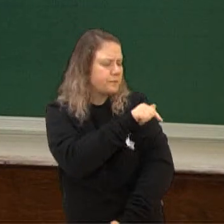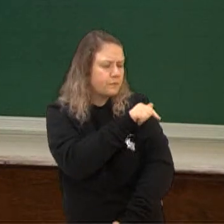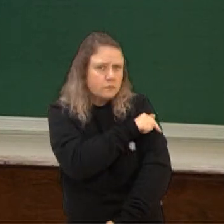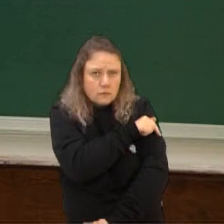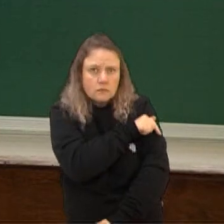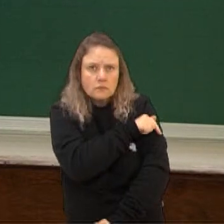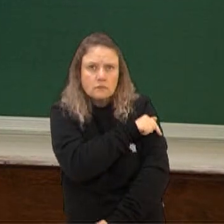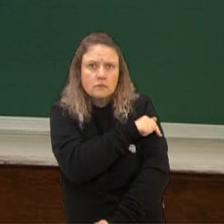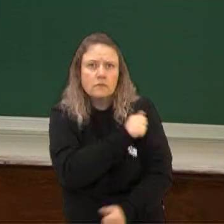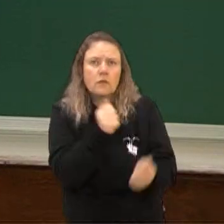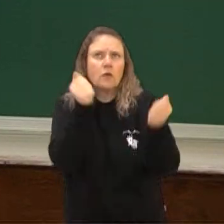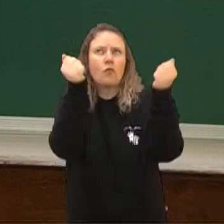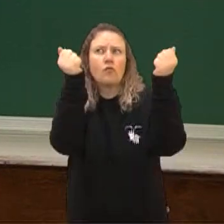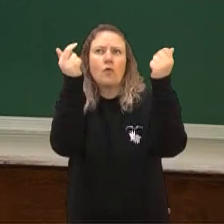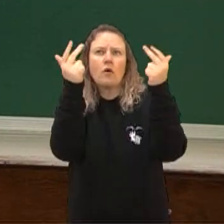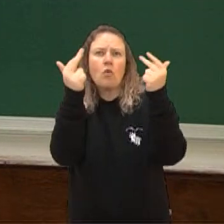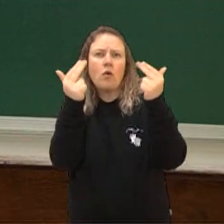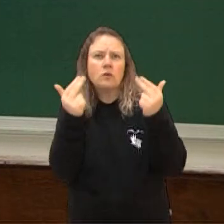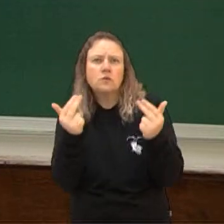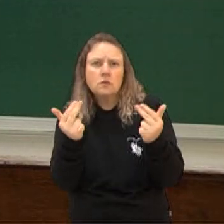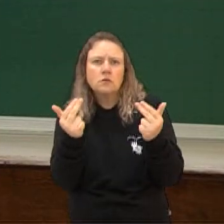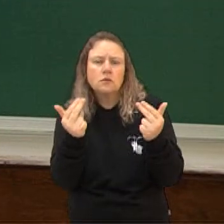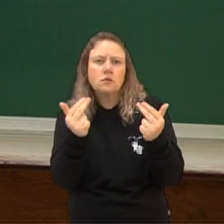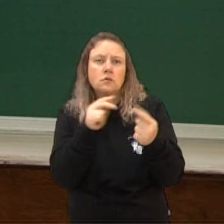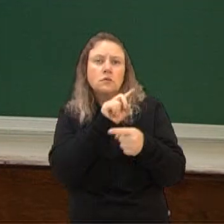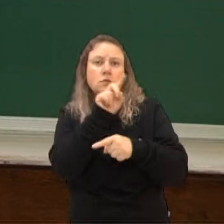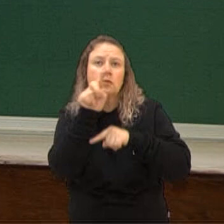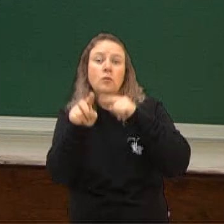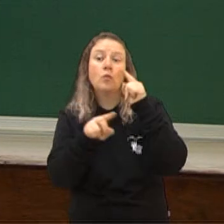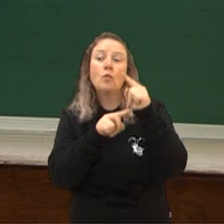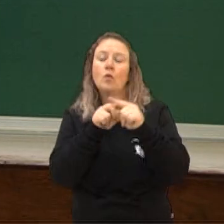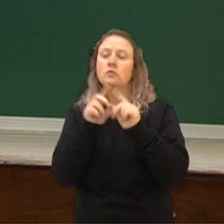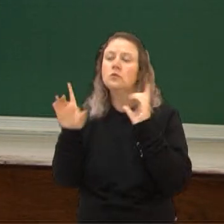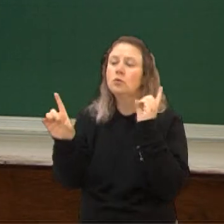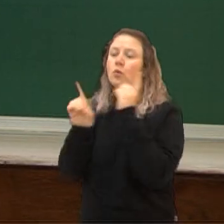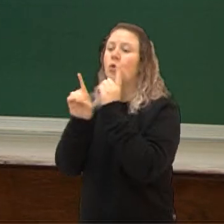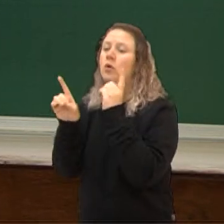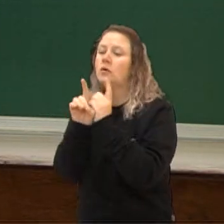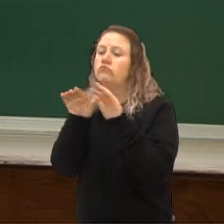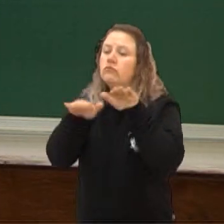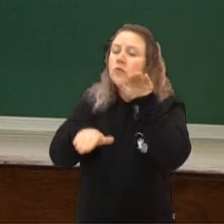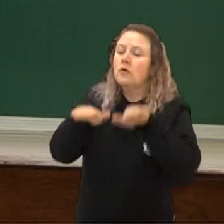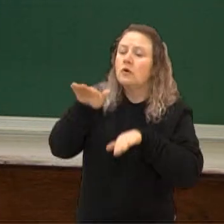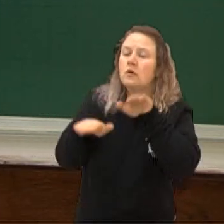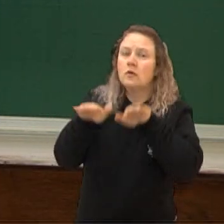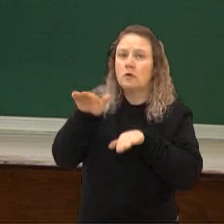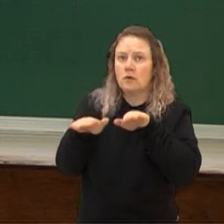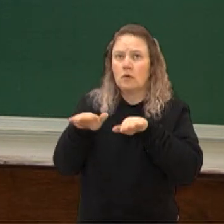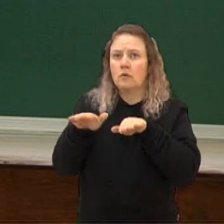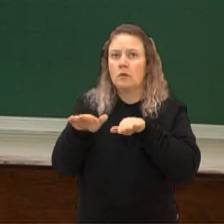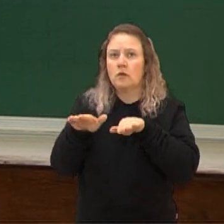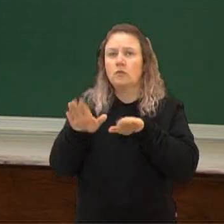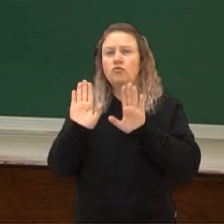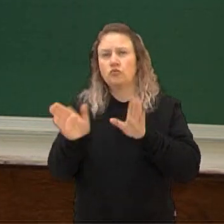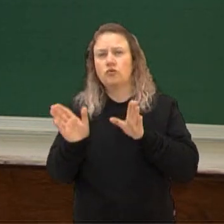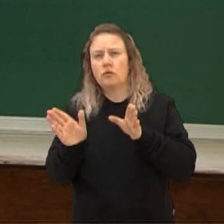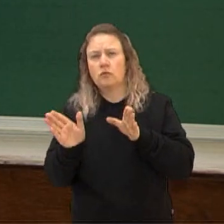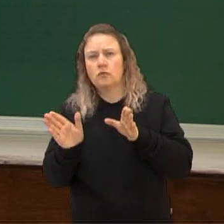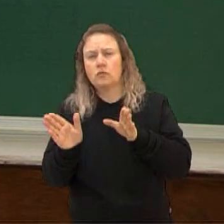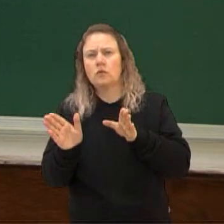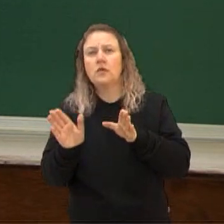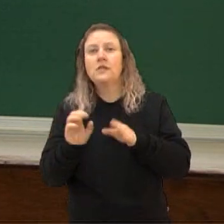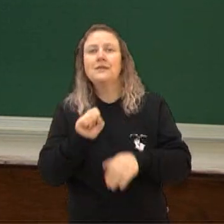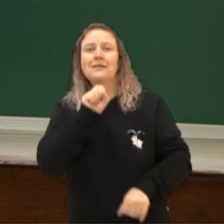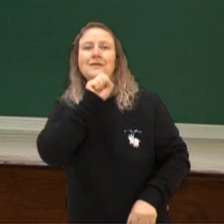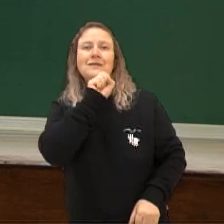igualar e extrair o valor de uma variável única, o que você faz? O professor falou para você, a professora falou para você, olha, se